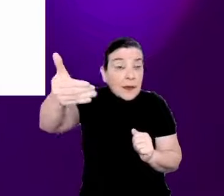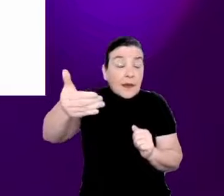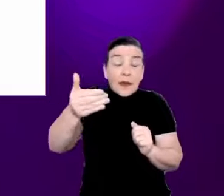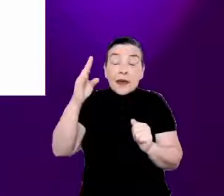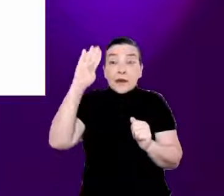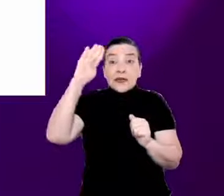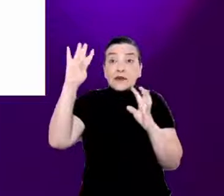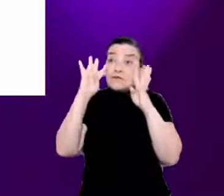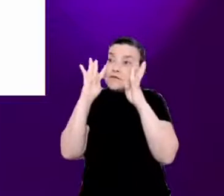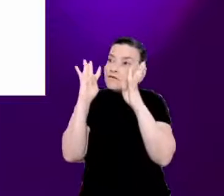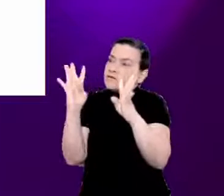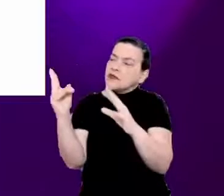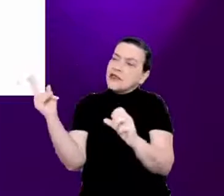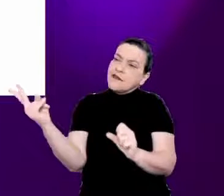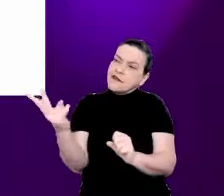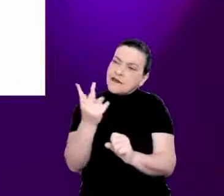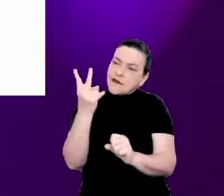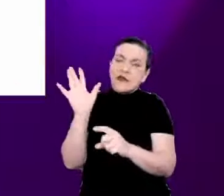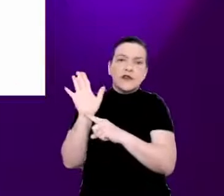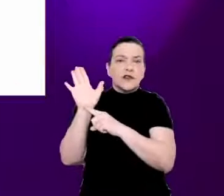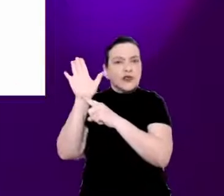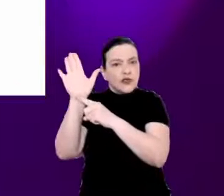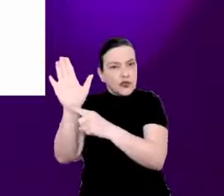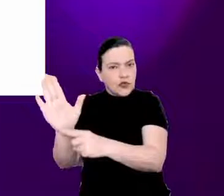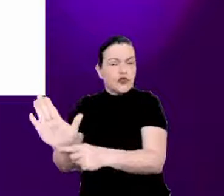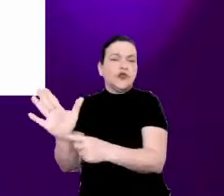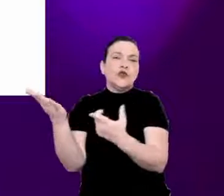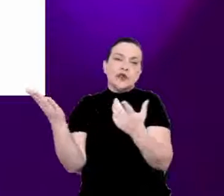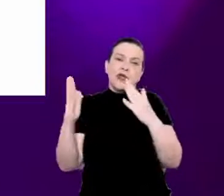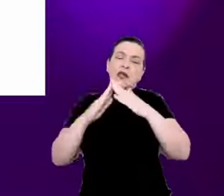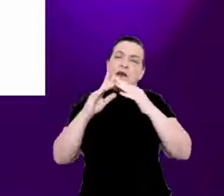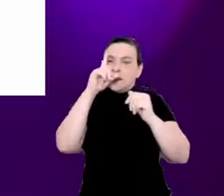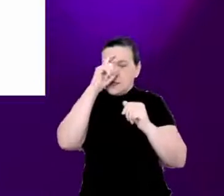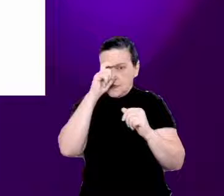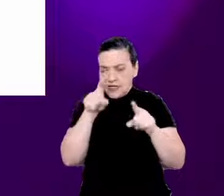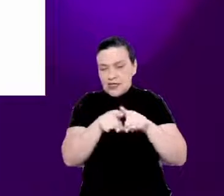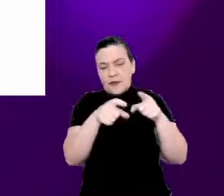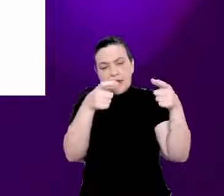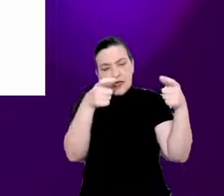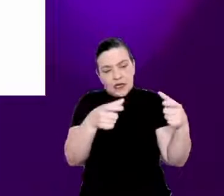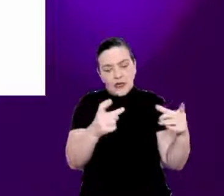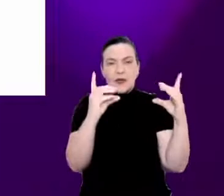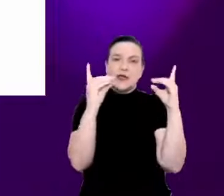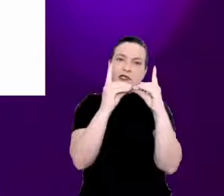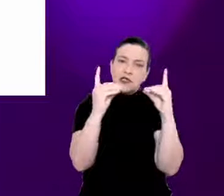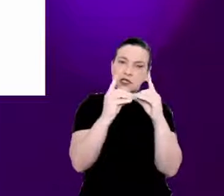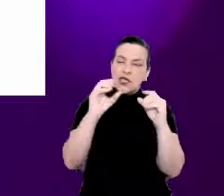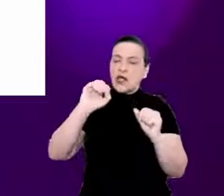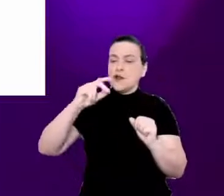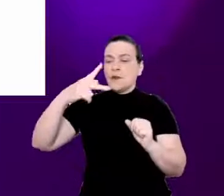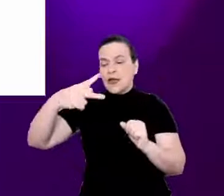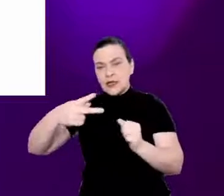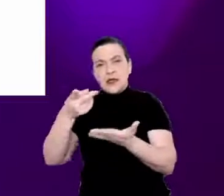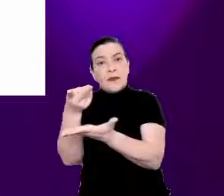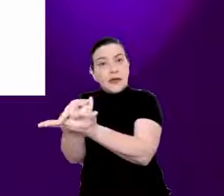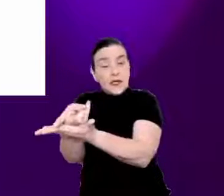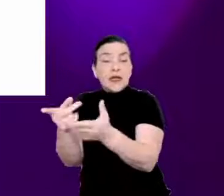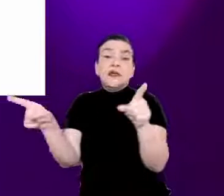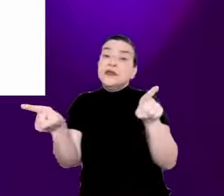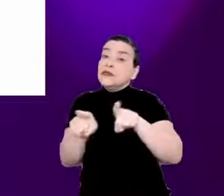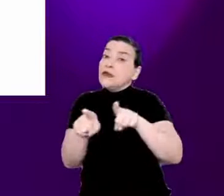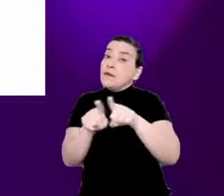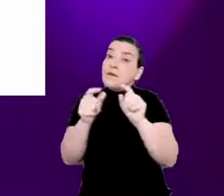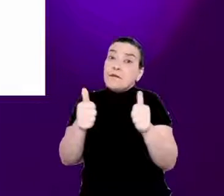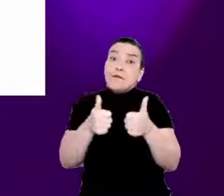valor traz benefícios não só para os hospitais, para as clínicas, para as operadoras, para os pacientes e também para